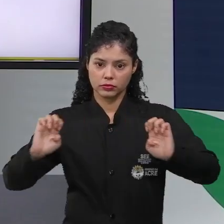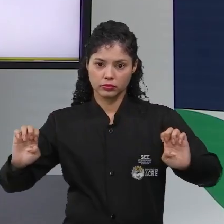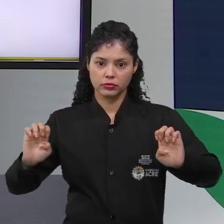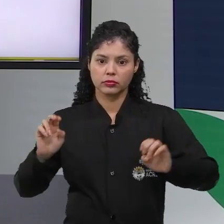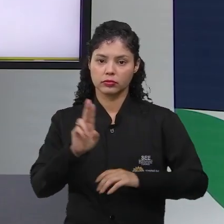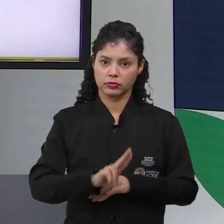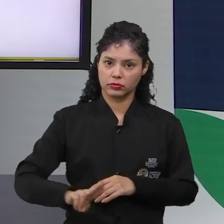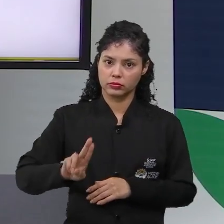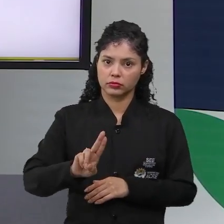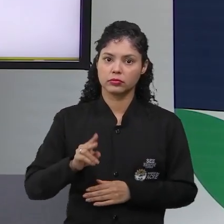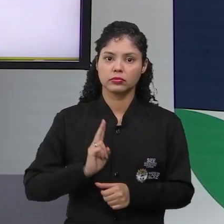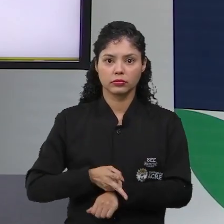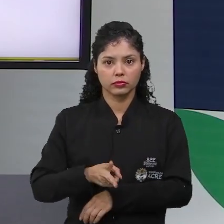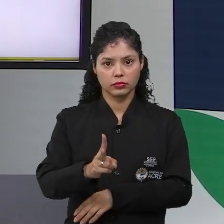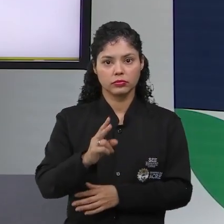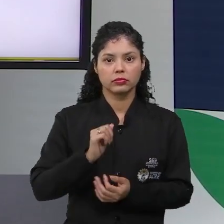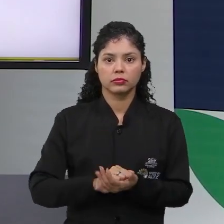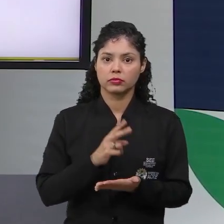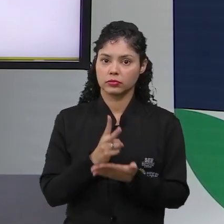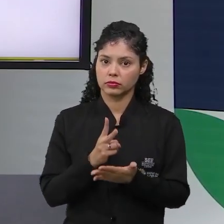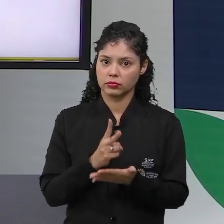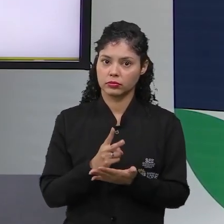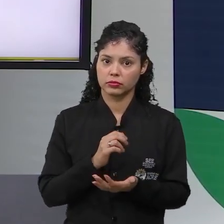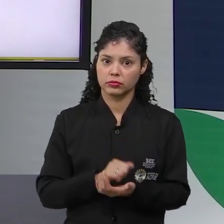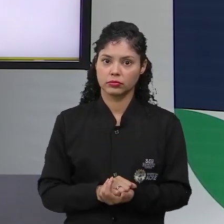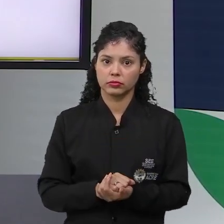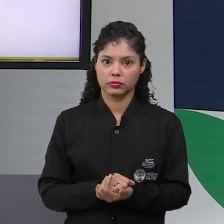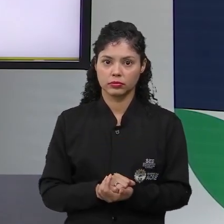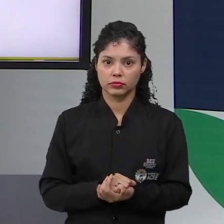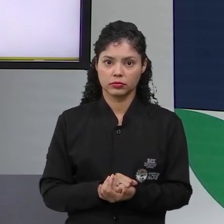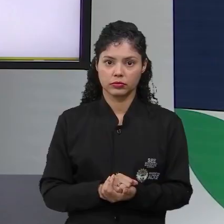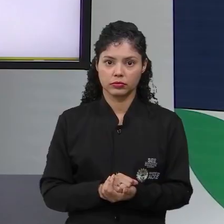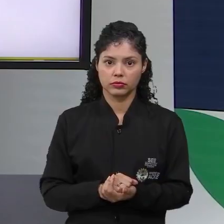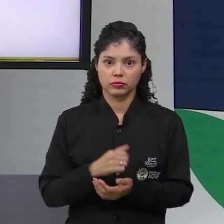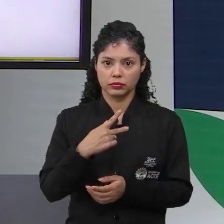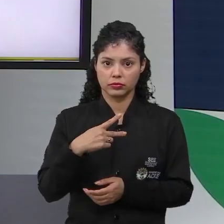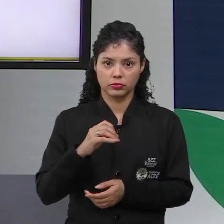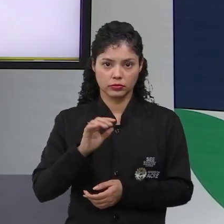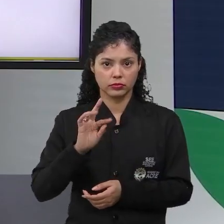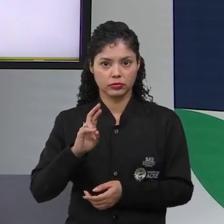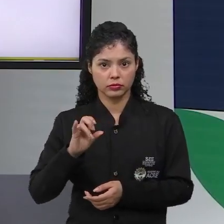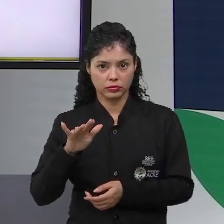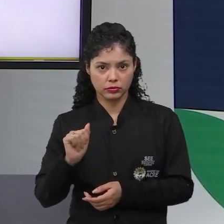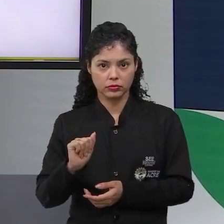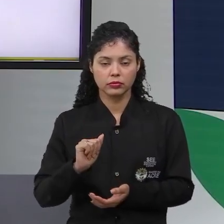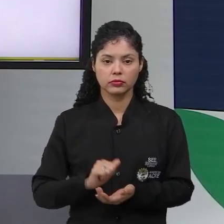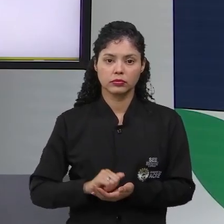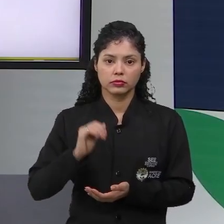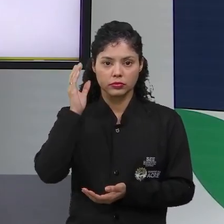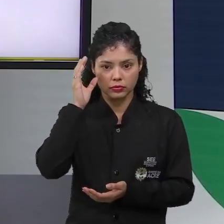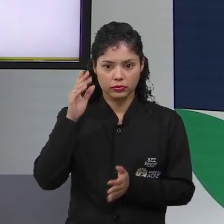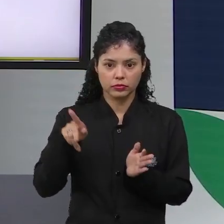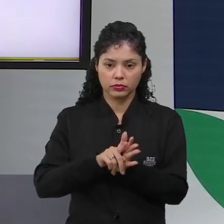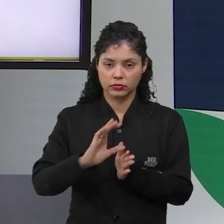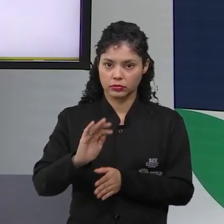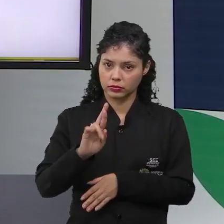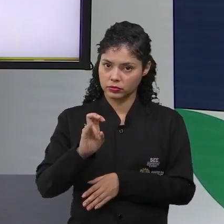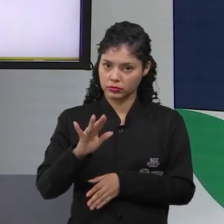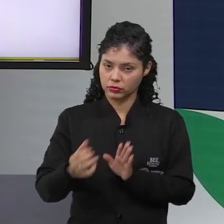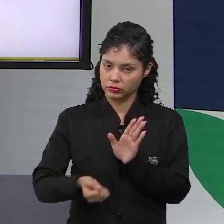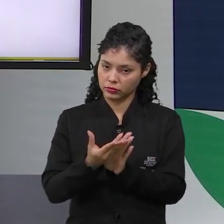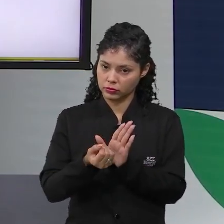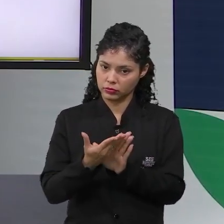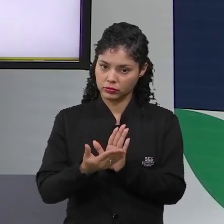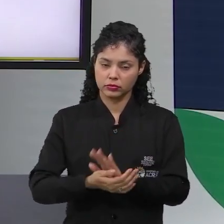são usadas bastante, principalmente essas da potência, a do quociente e a do produto, são as